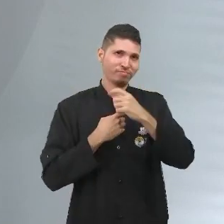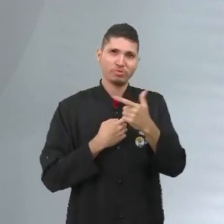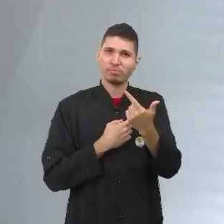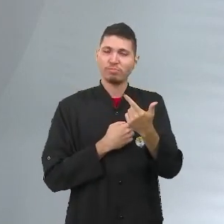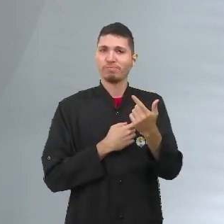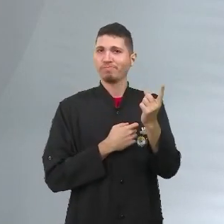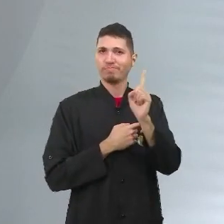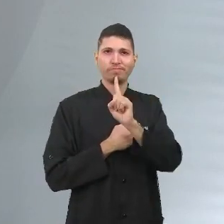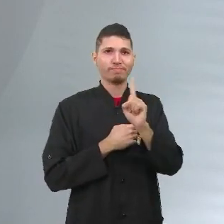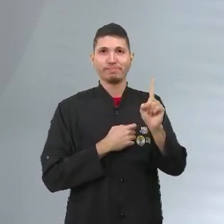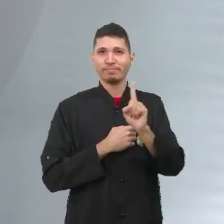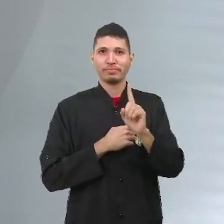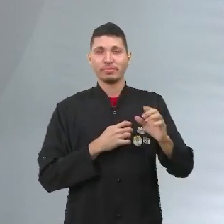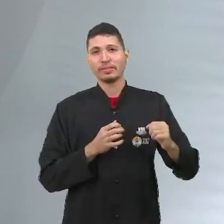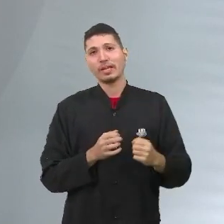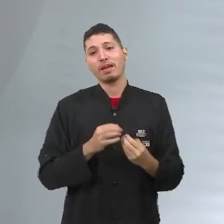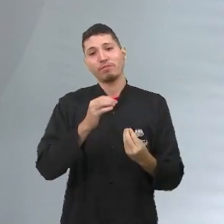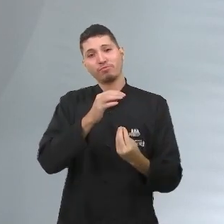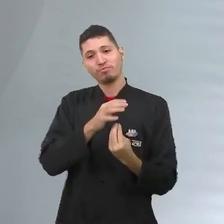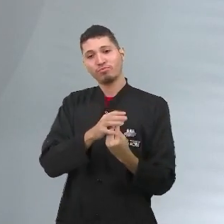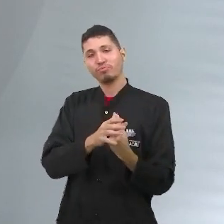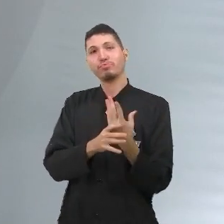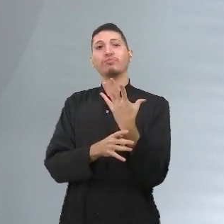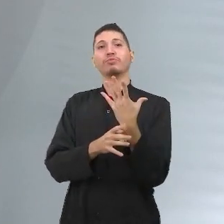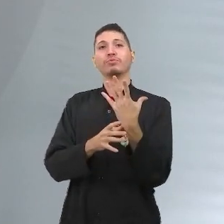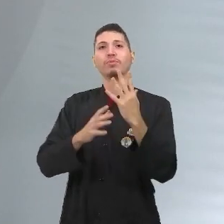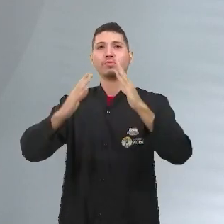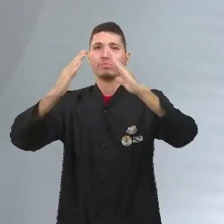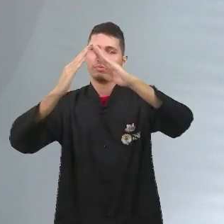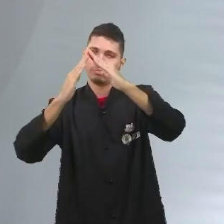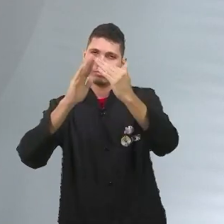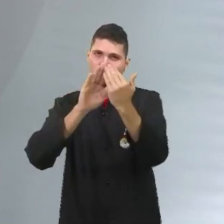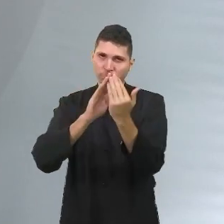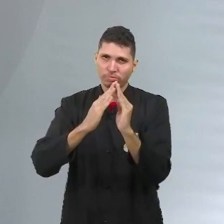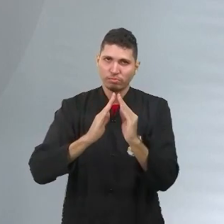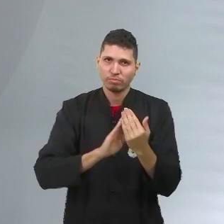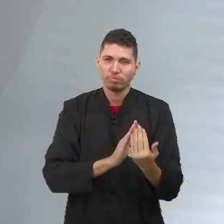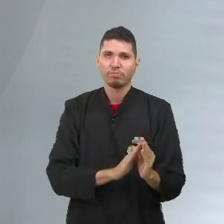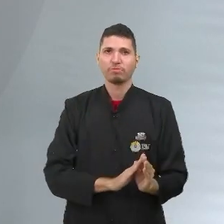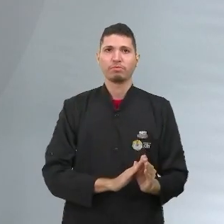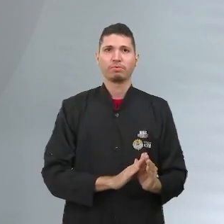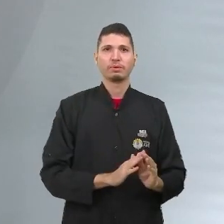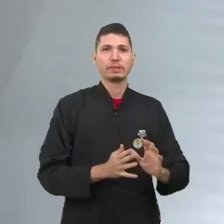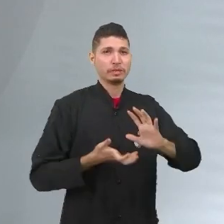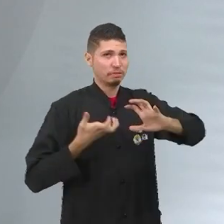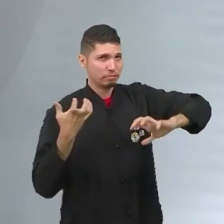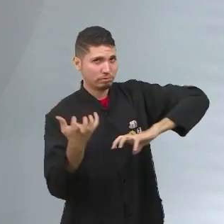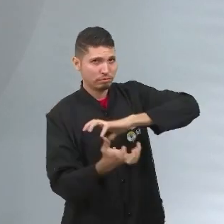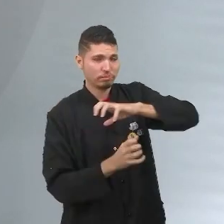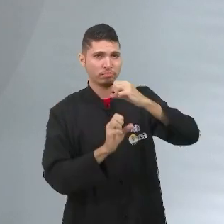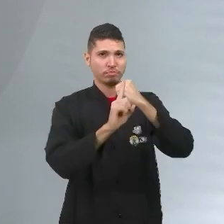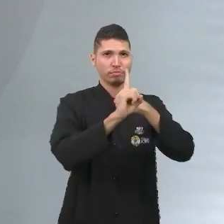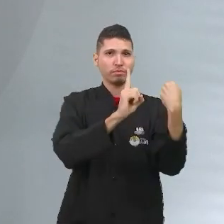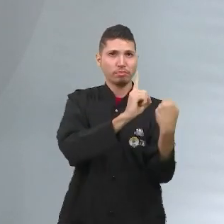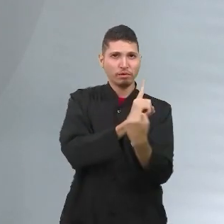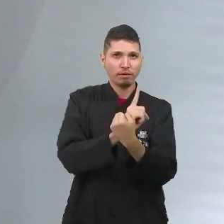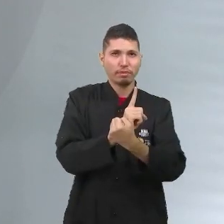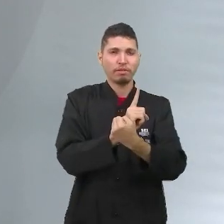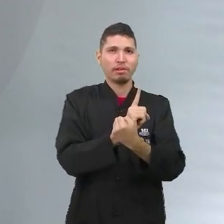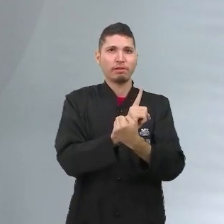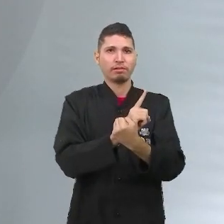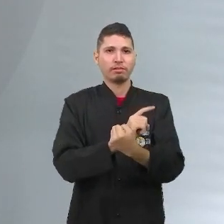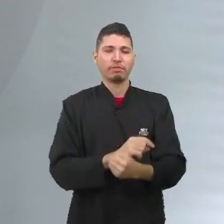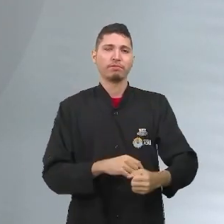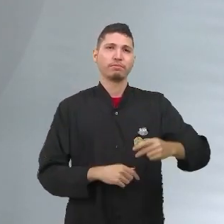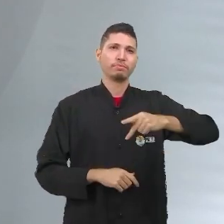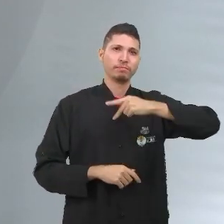foi nesse momento que surgiu as favelas. Então, teve uma grande assim, revolta mesmo social. É falar sobre a